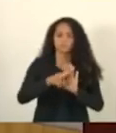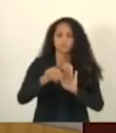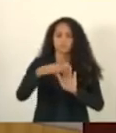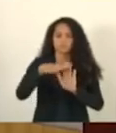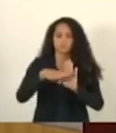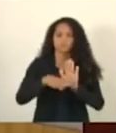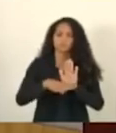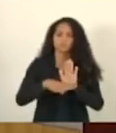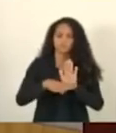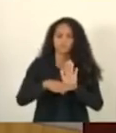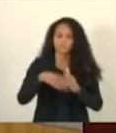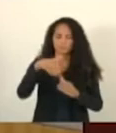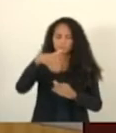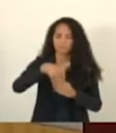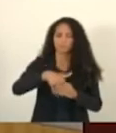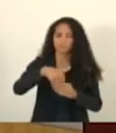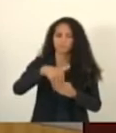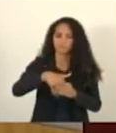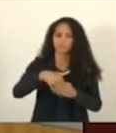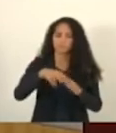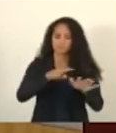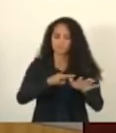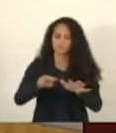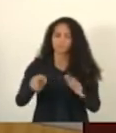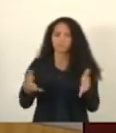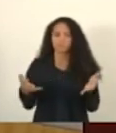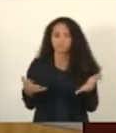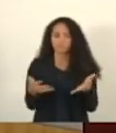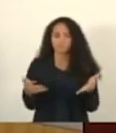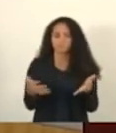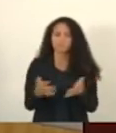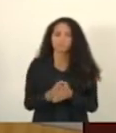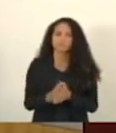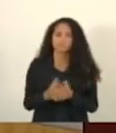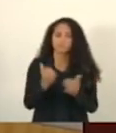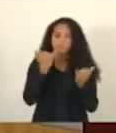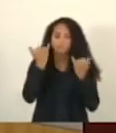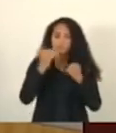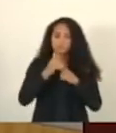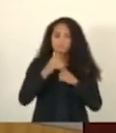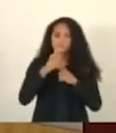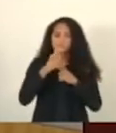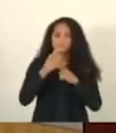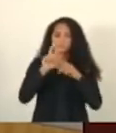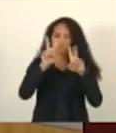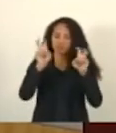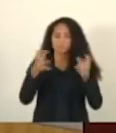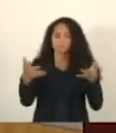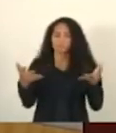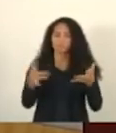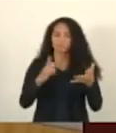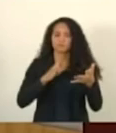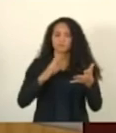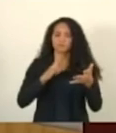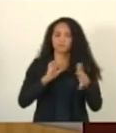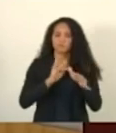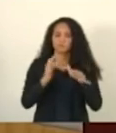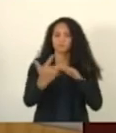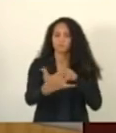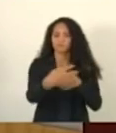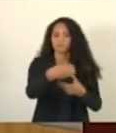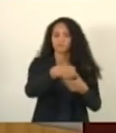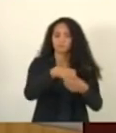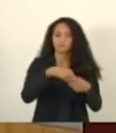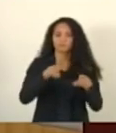do dia da pauta de votações ainda nesta semana. Mais informações sobre a sessão de hoje você tem nas nossas redes sociais e